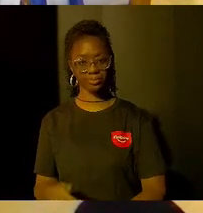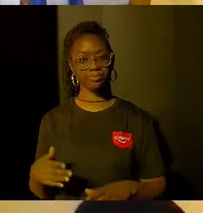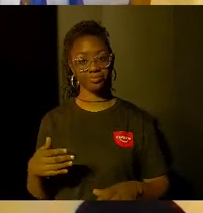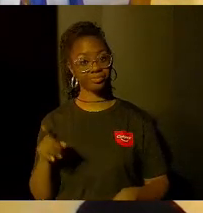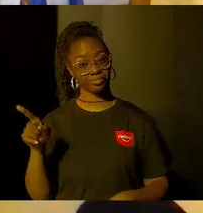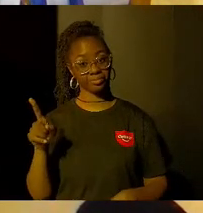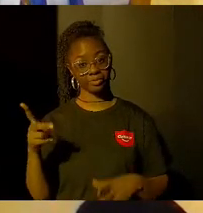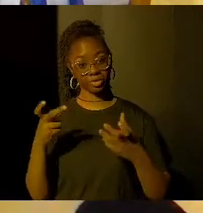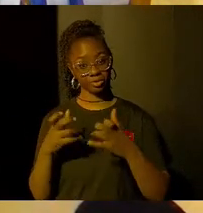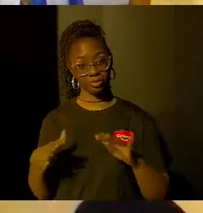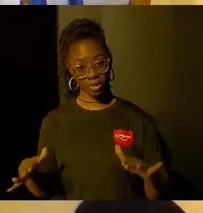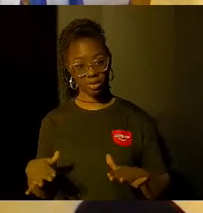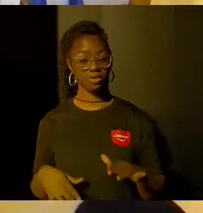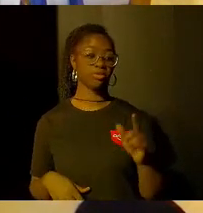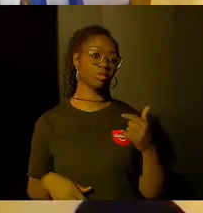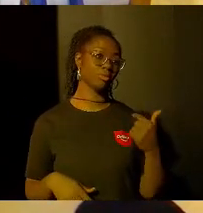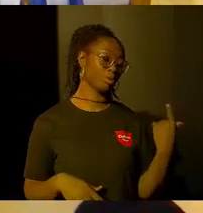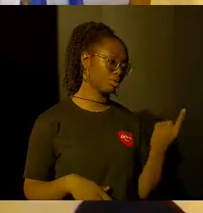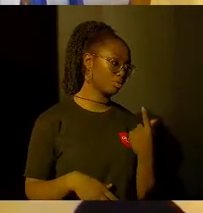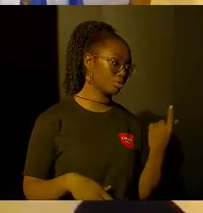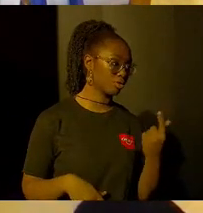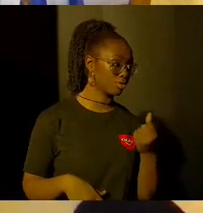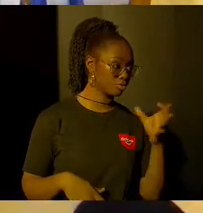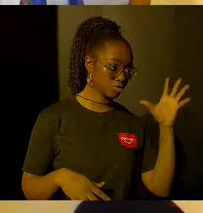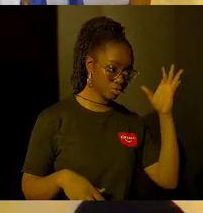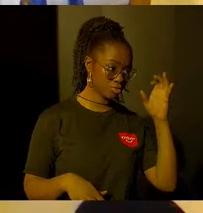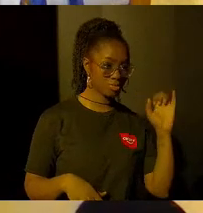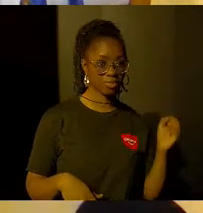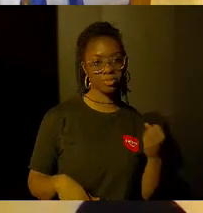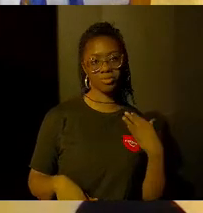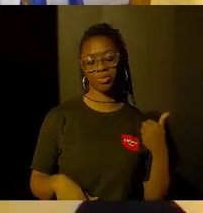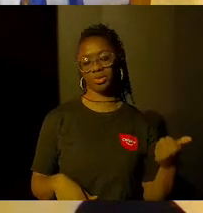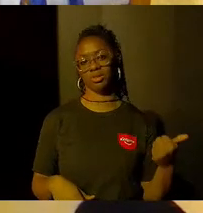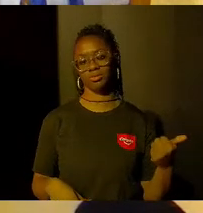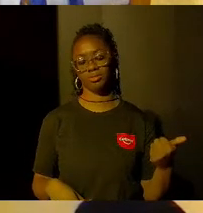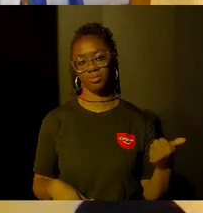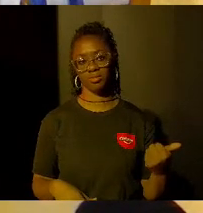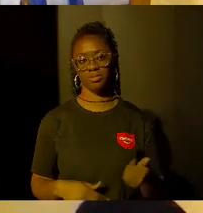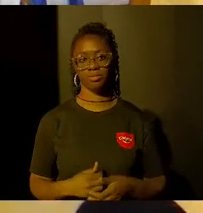tenham paz para que os pretos Durmam bem ou algo parecido com isso